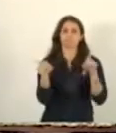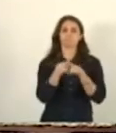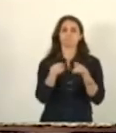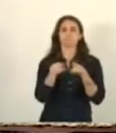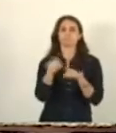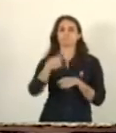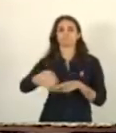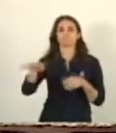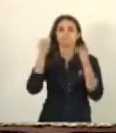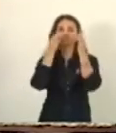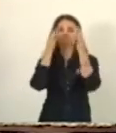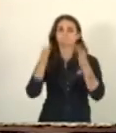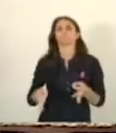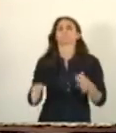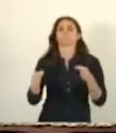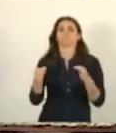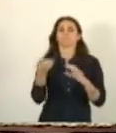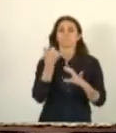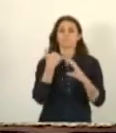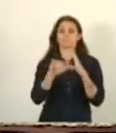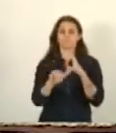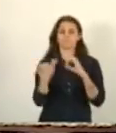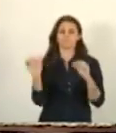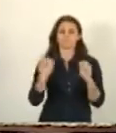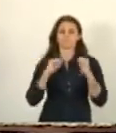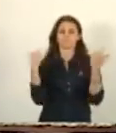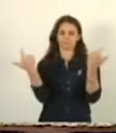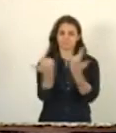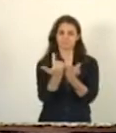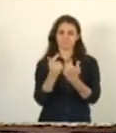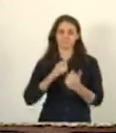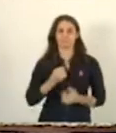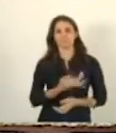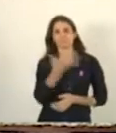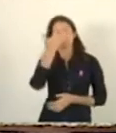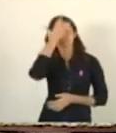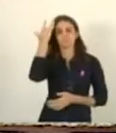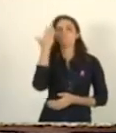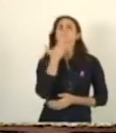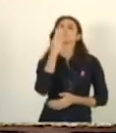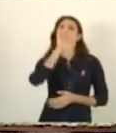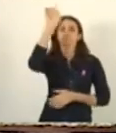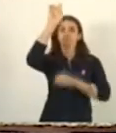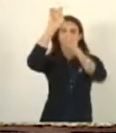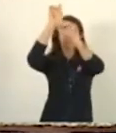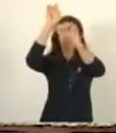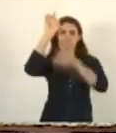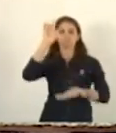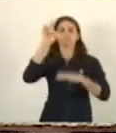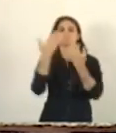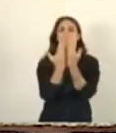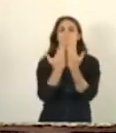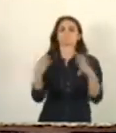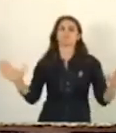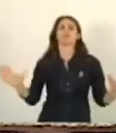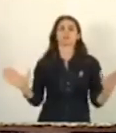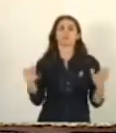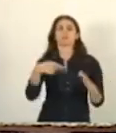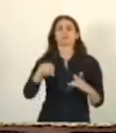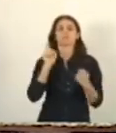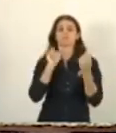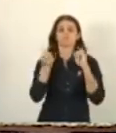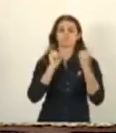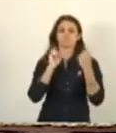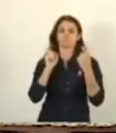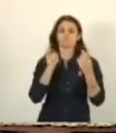nos assistem pelo canal da TV Assembleia. Havendo quórum e invocando a proteção de Deus, declaro aberta essa